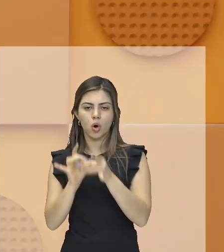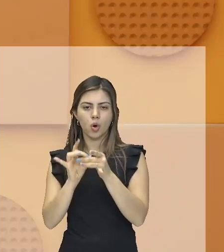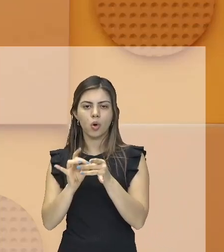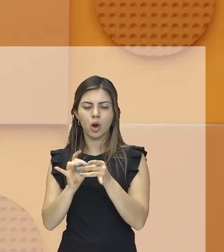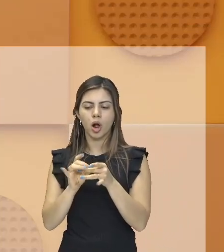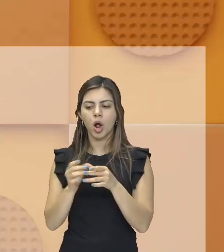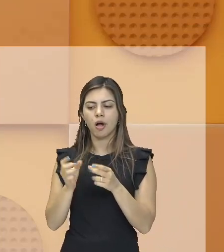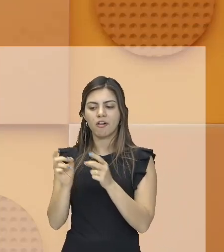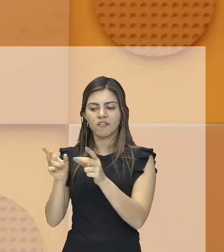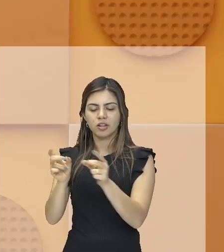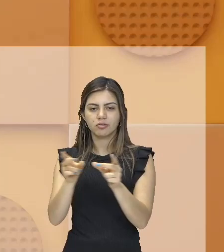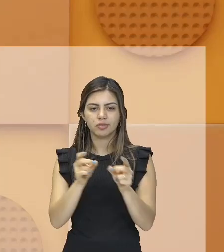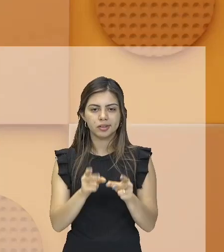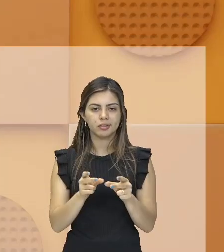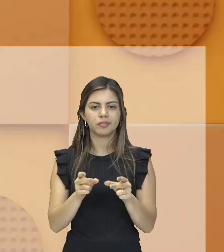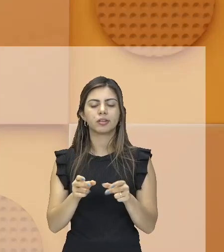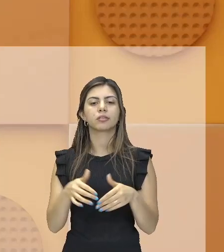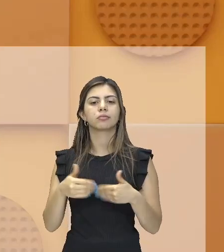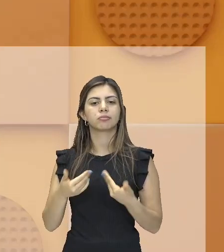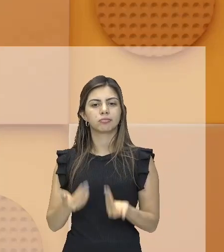para acabar ali